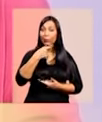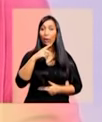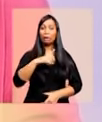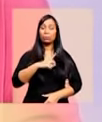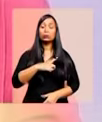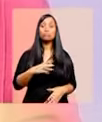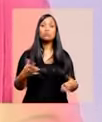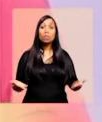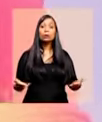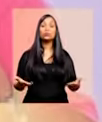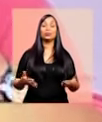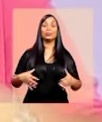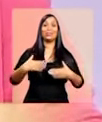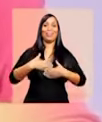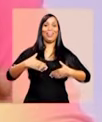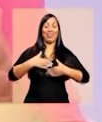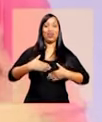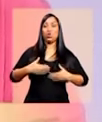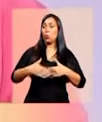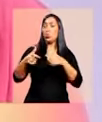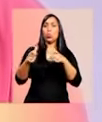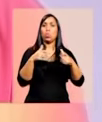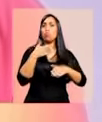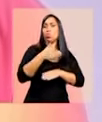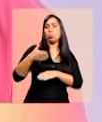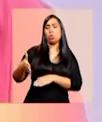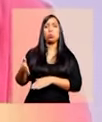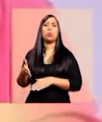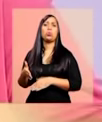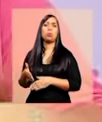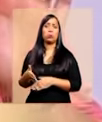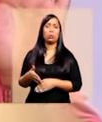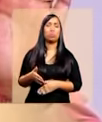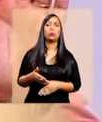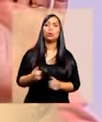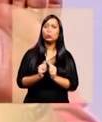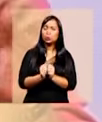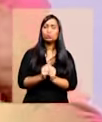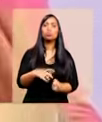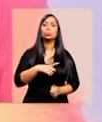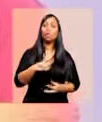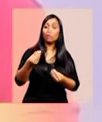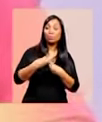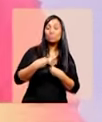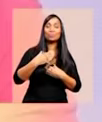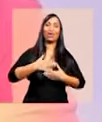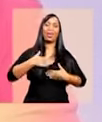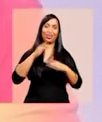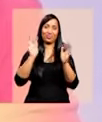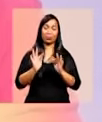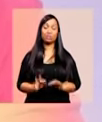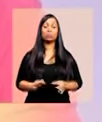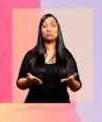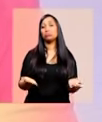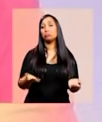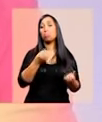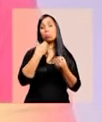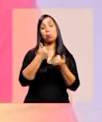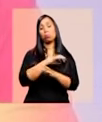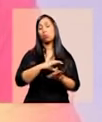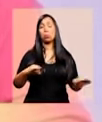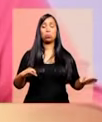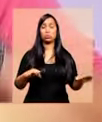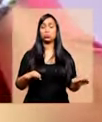Então, esse bom humor eu levo para onde quer que eu vá. Para onde quer que eu vá, eu estou com ele. E isso me traz muita felicidade. E isso me